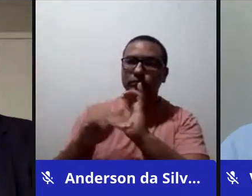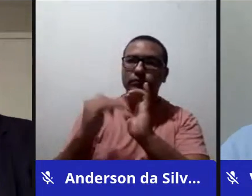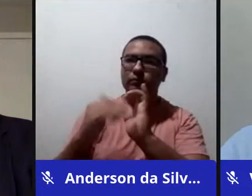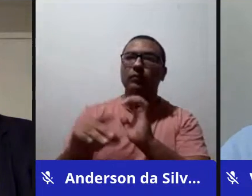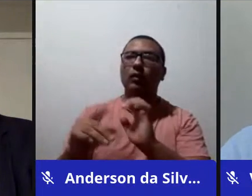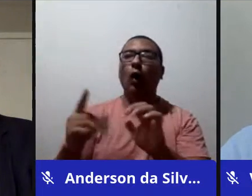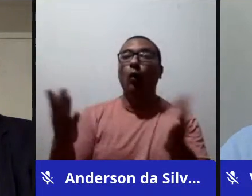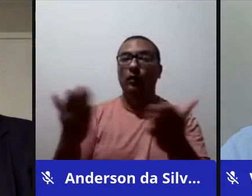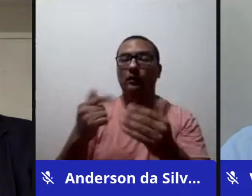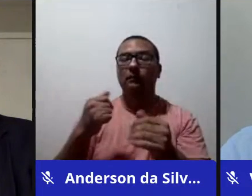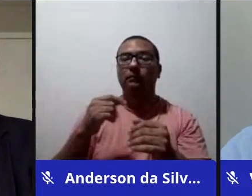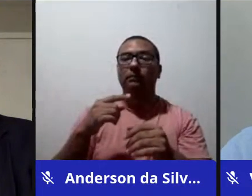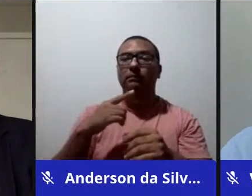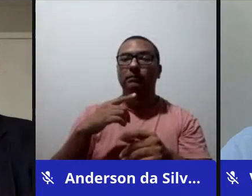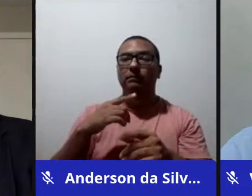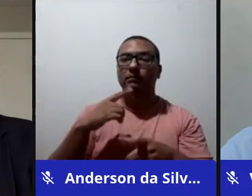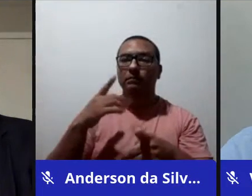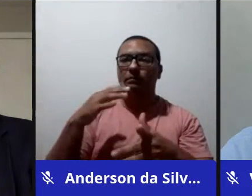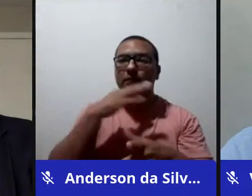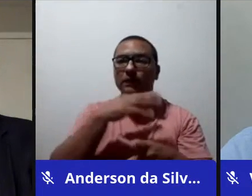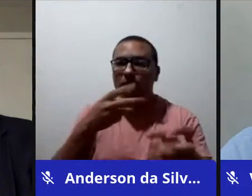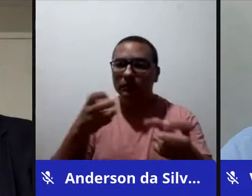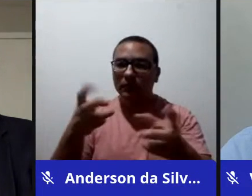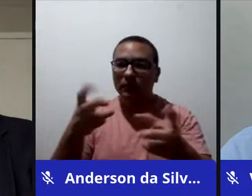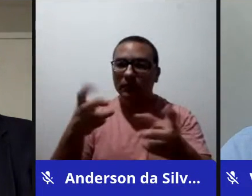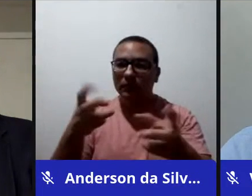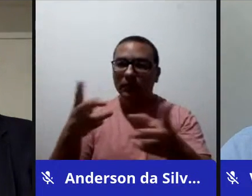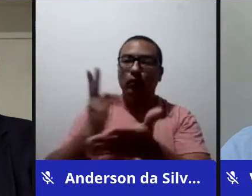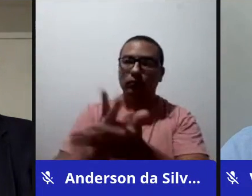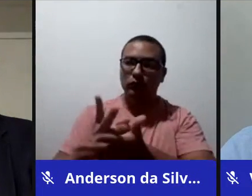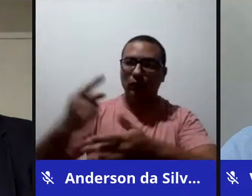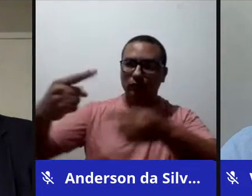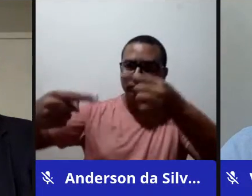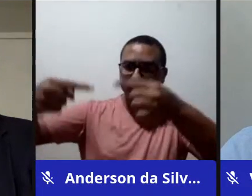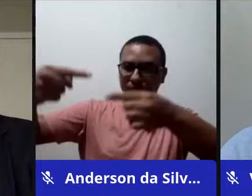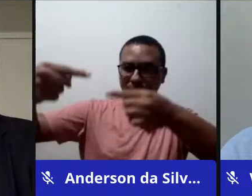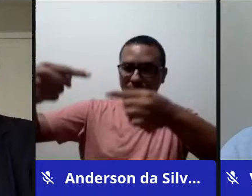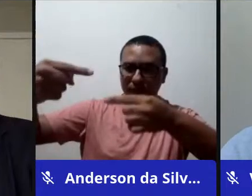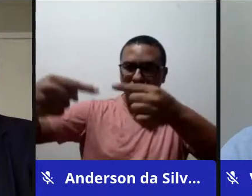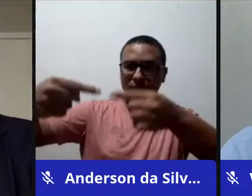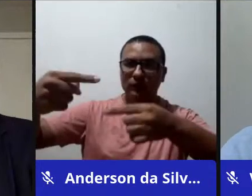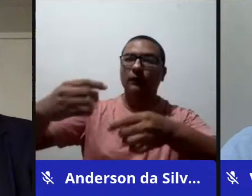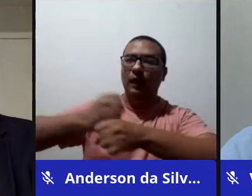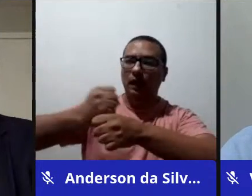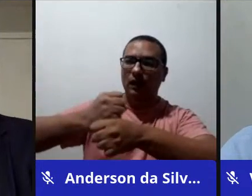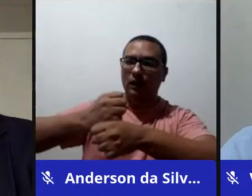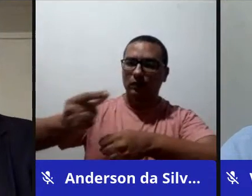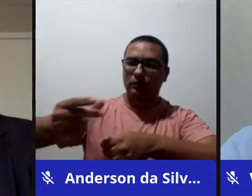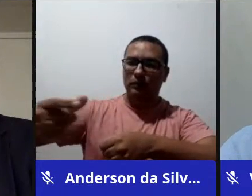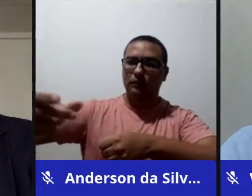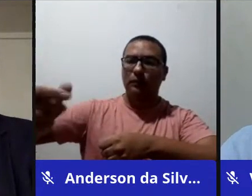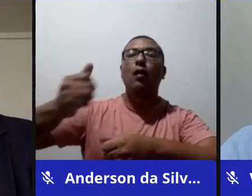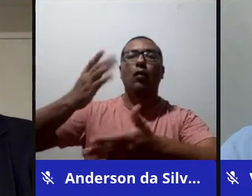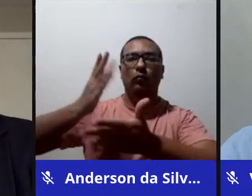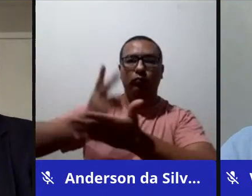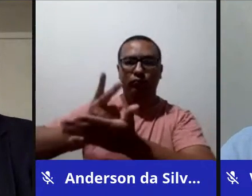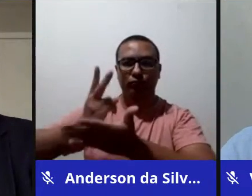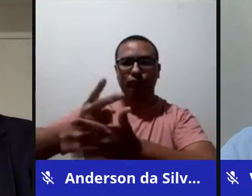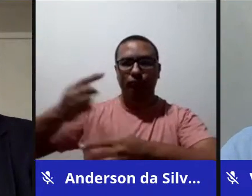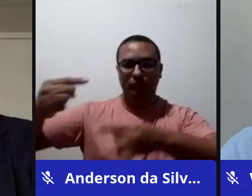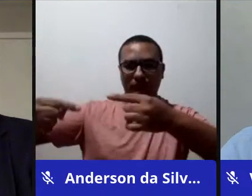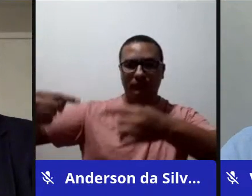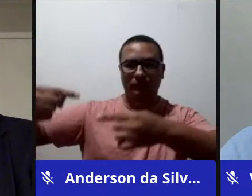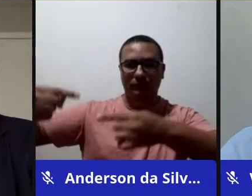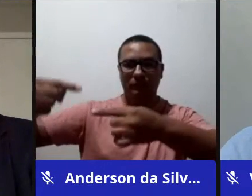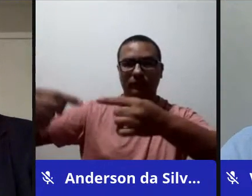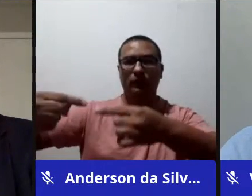essas discussões vão continuar não só pelos próximos dias, mas pelos próximos anos também, influenciando todas as pessoas que